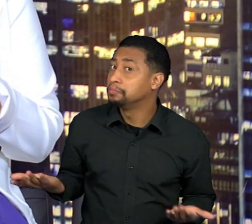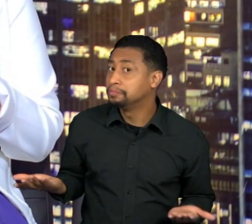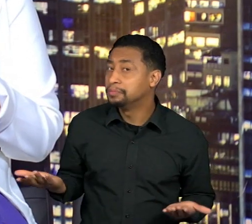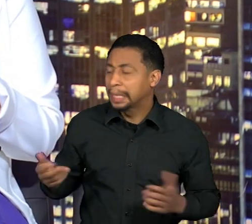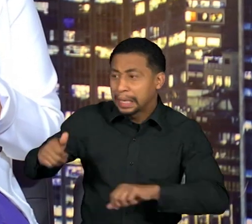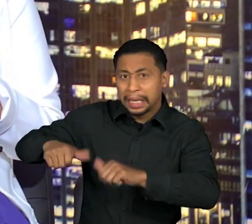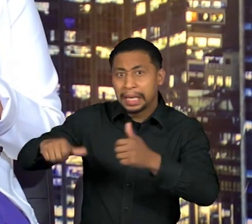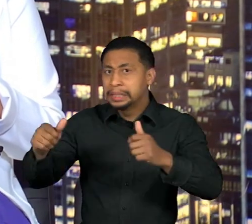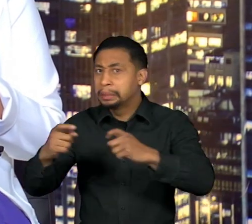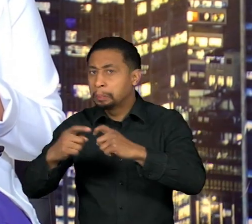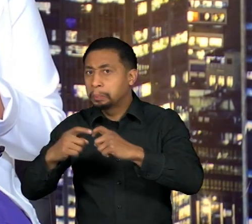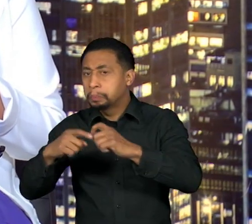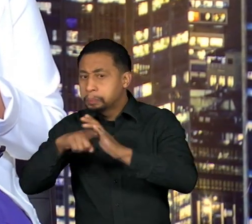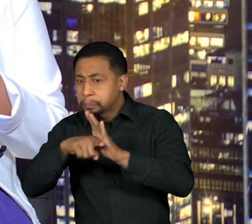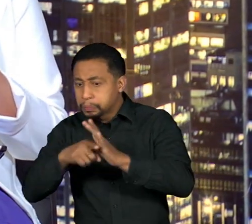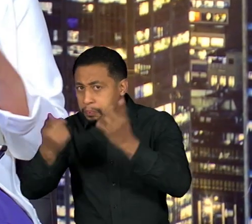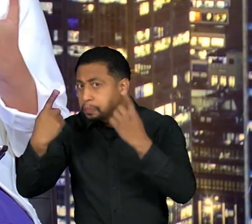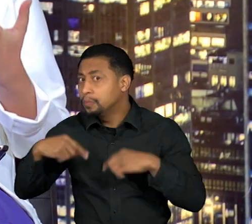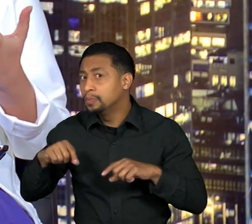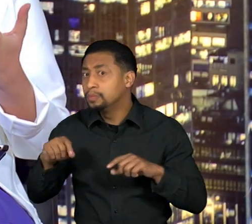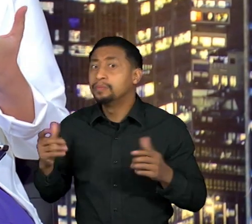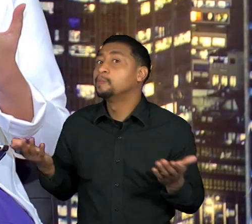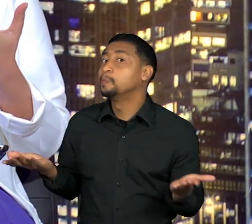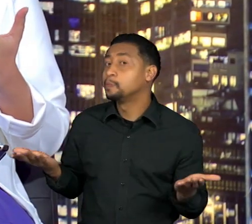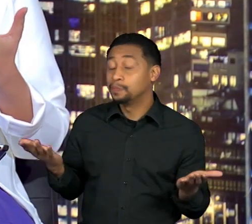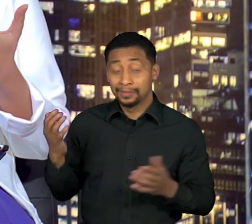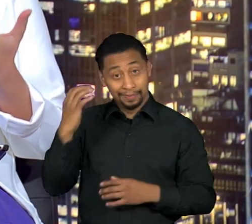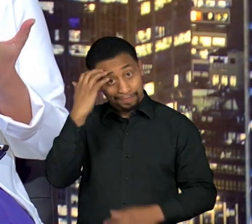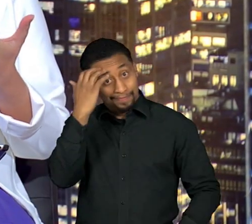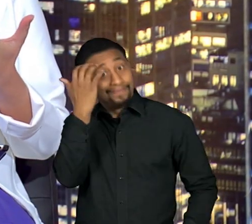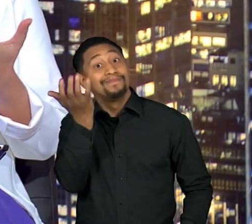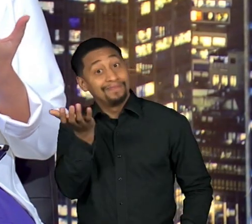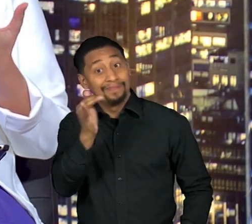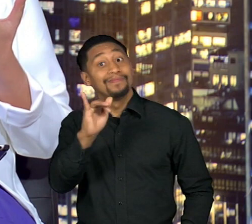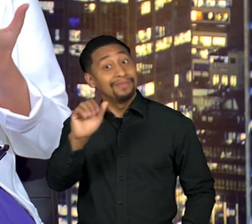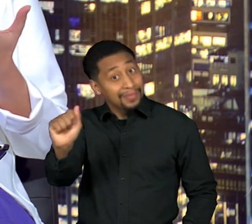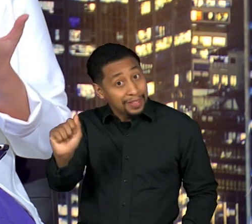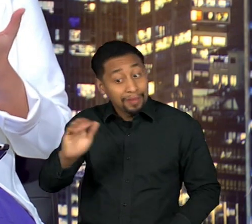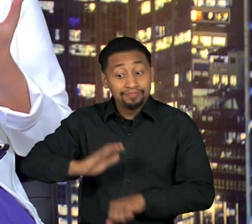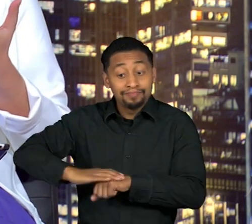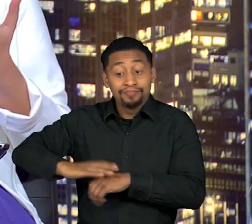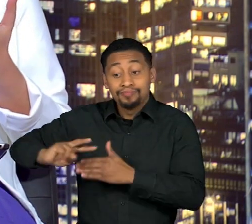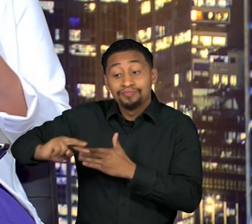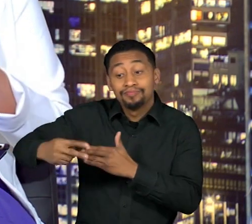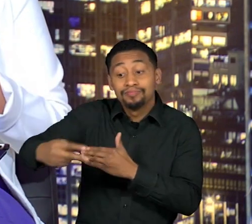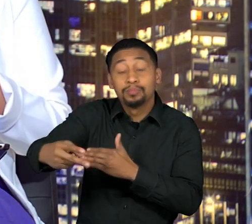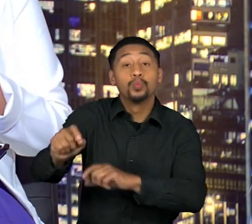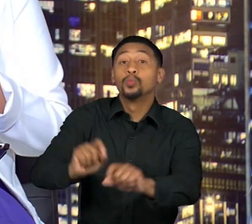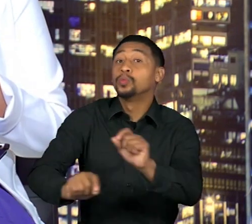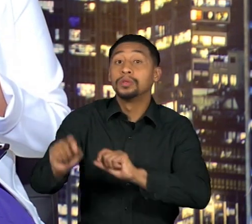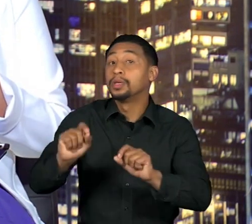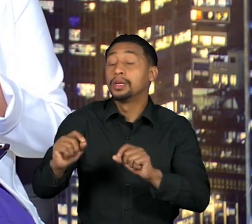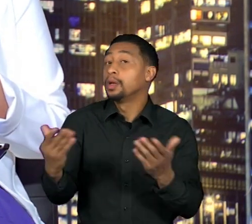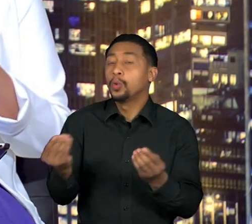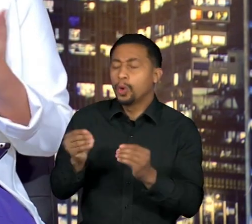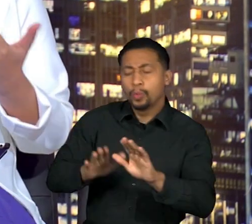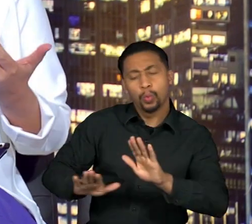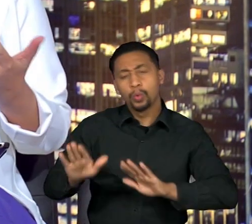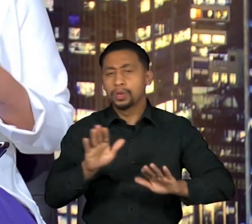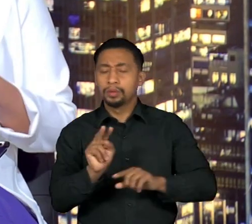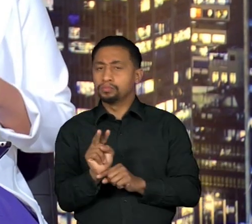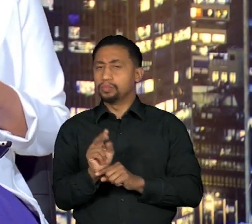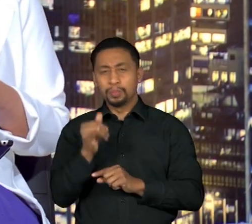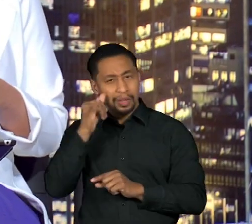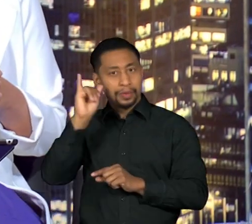Estamos falando da inteligência artificial. Onde o uso dessa ferramenta vai parar? Quais cuidados devemos ter para que ela facilite e não